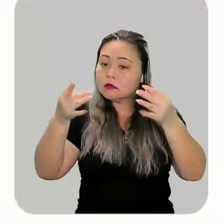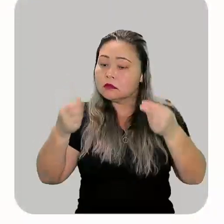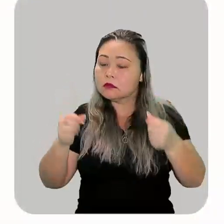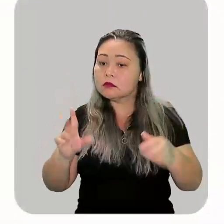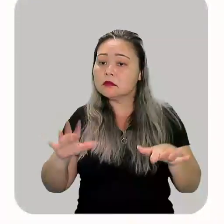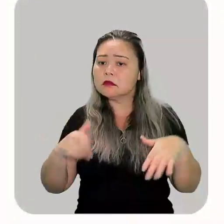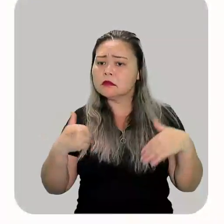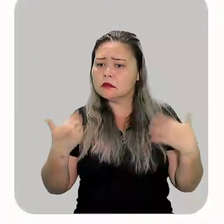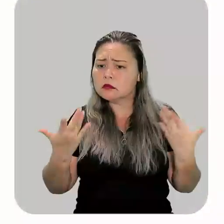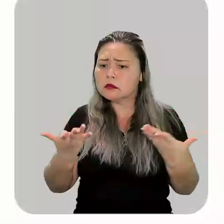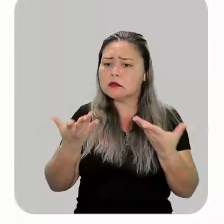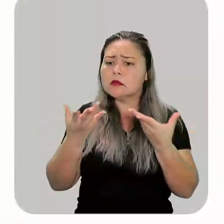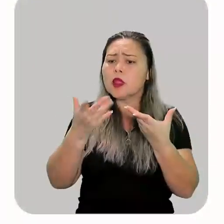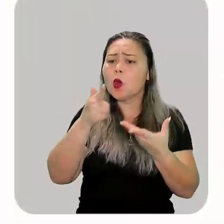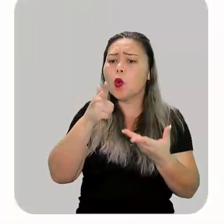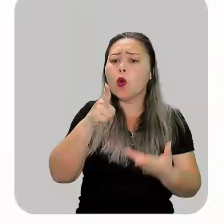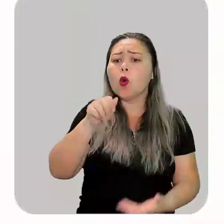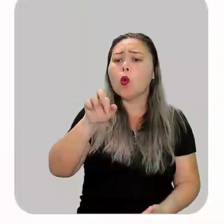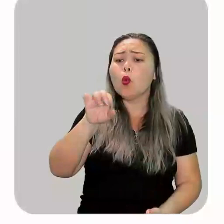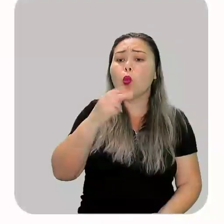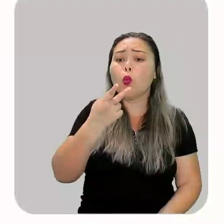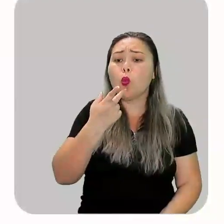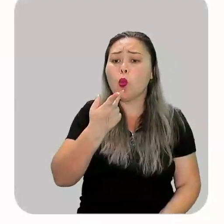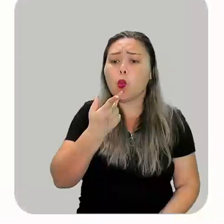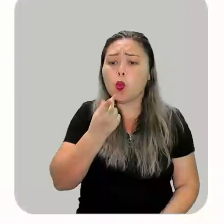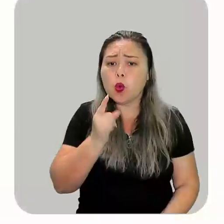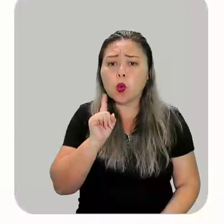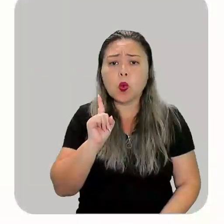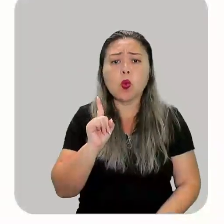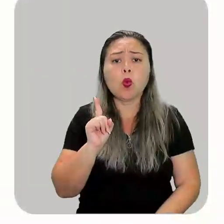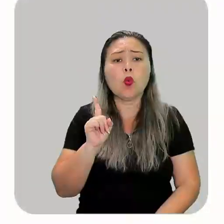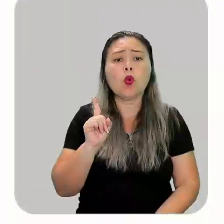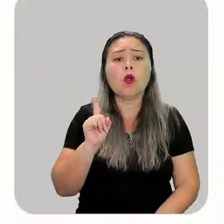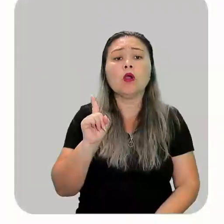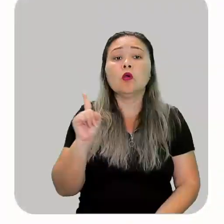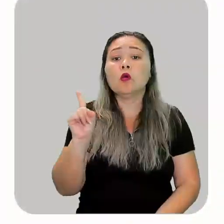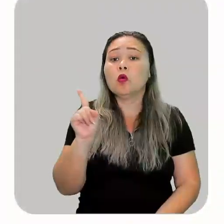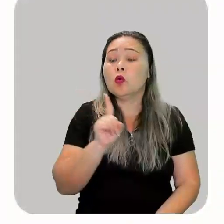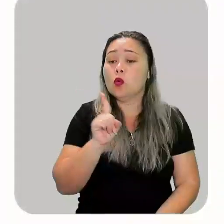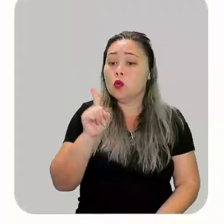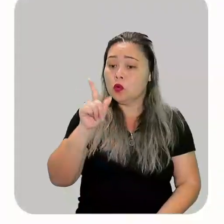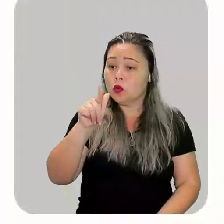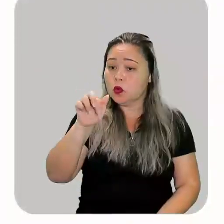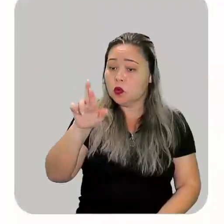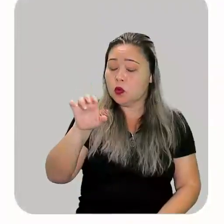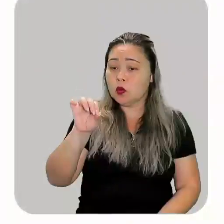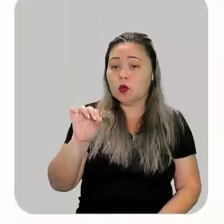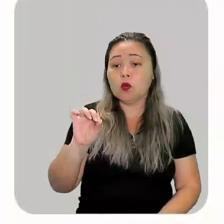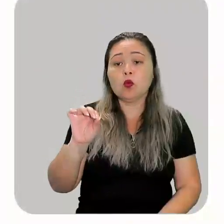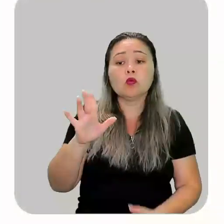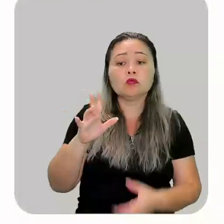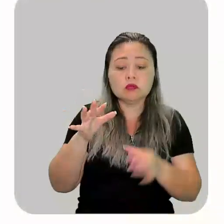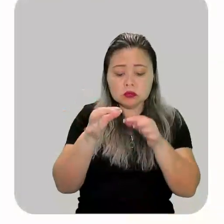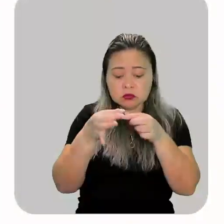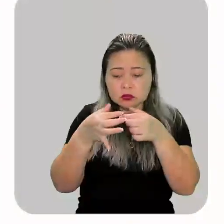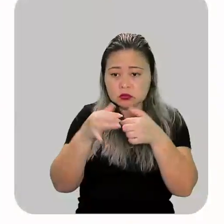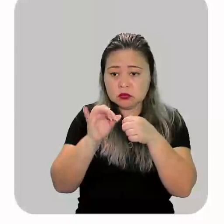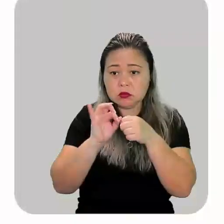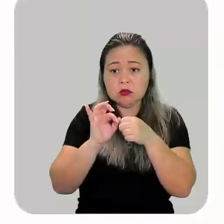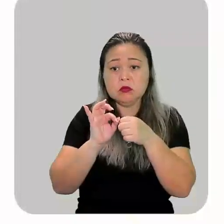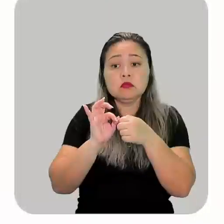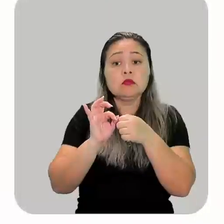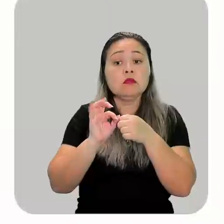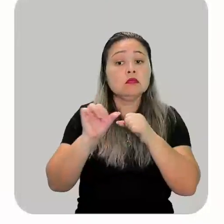assim, mas o gelo vai derreter. Observem que aqui ao final ele diz assim, ó, os cubos de gelo com suas dimensões